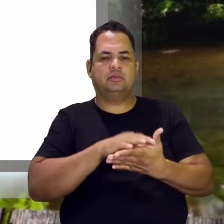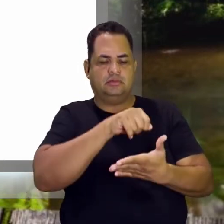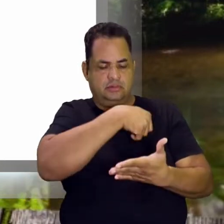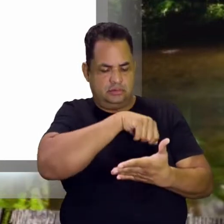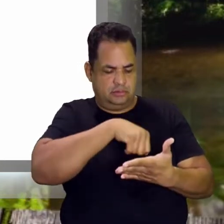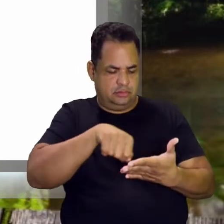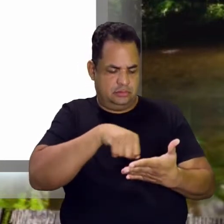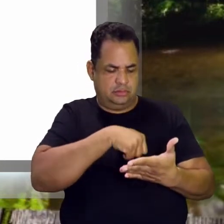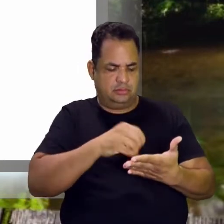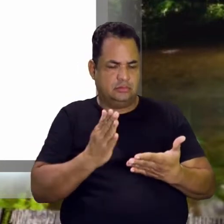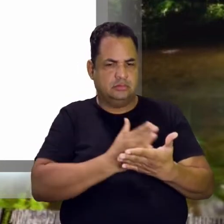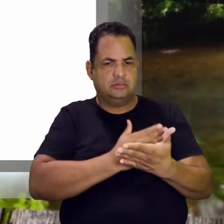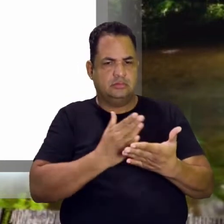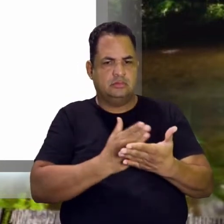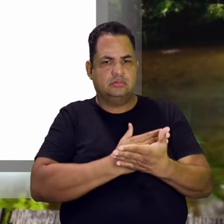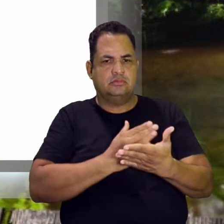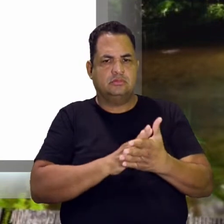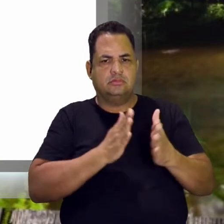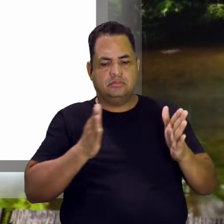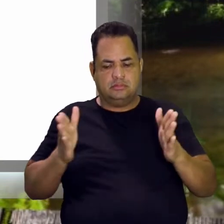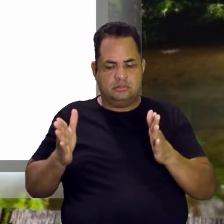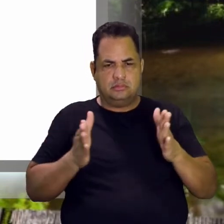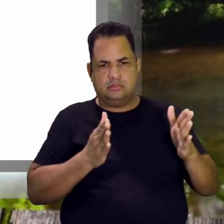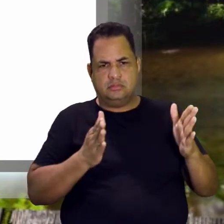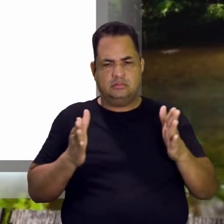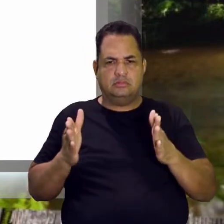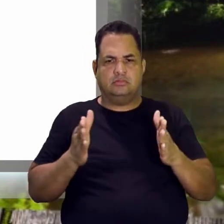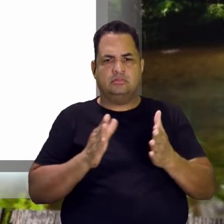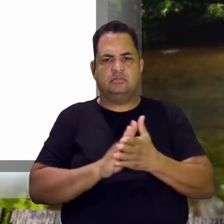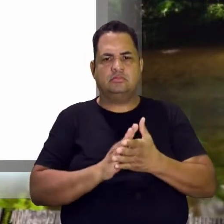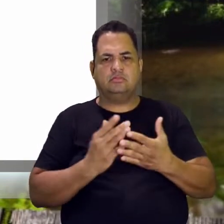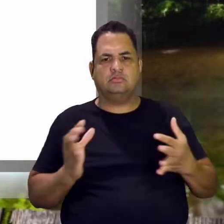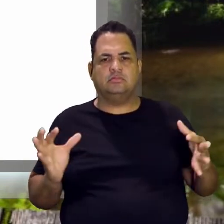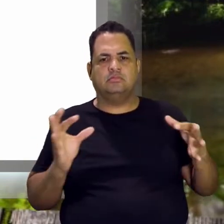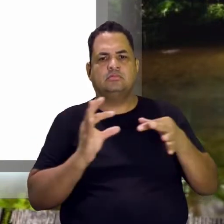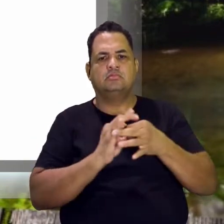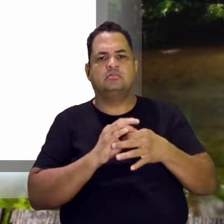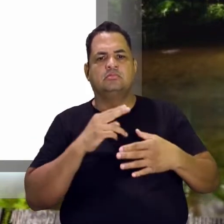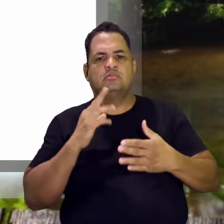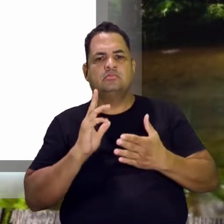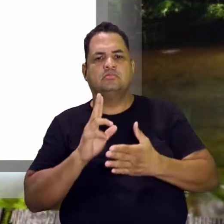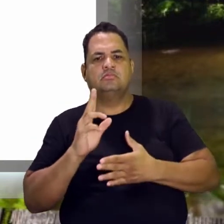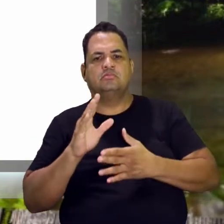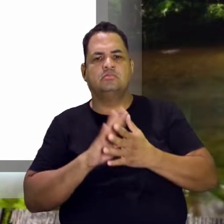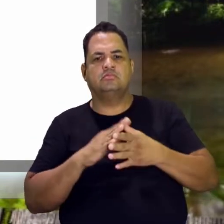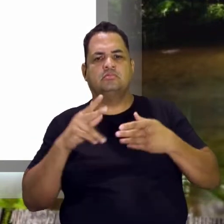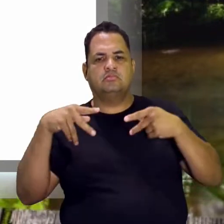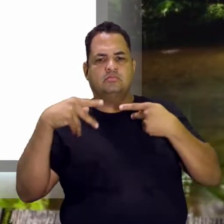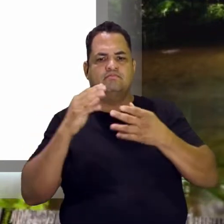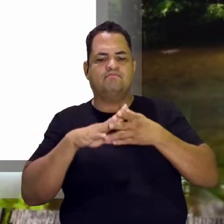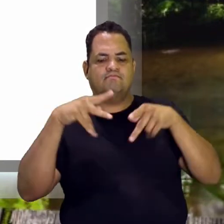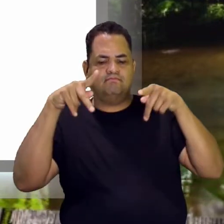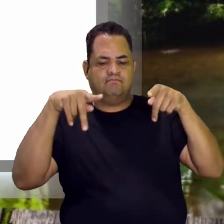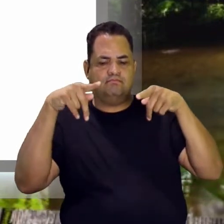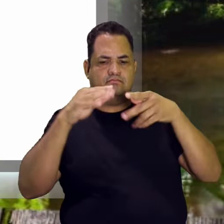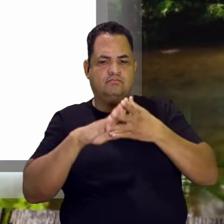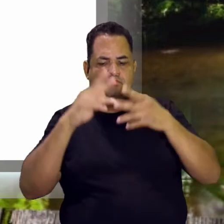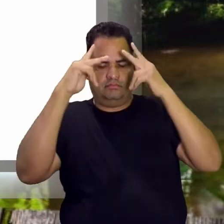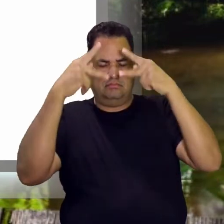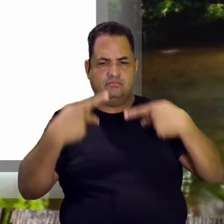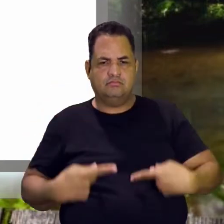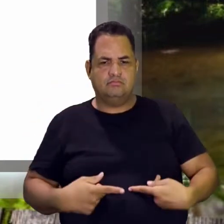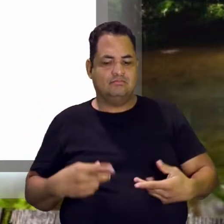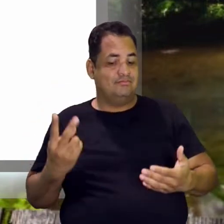seu caderninho que o tempo geológico estava associado ao processo de civilização humana, eu sinto muito, mas você não